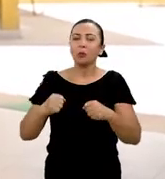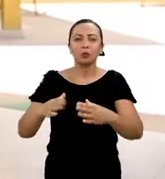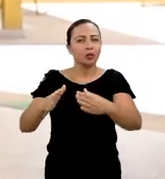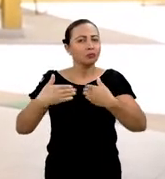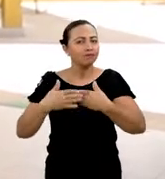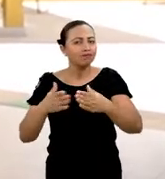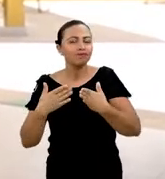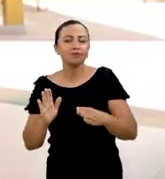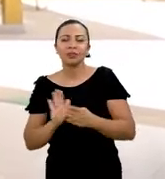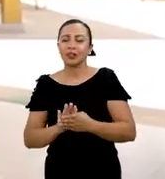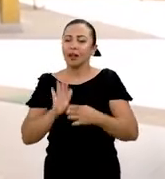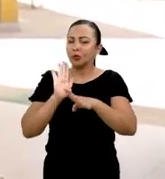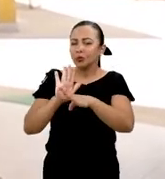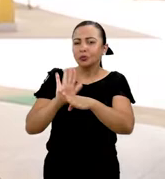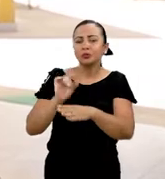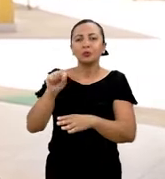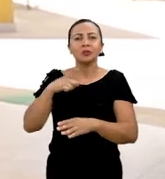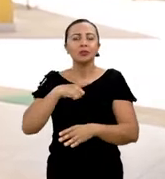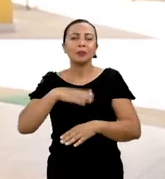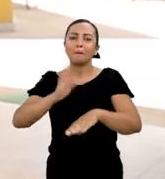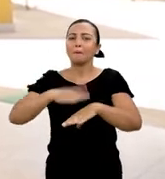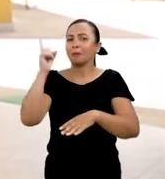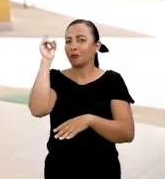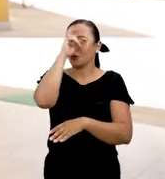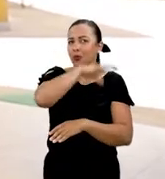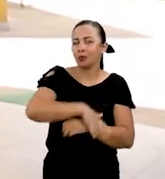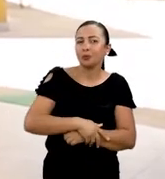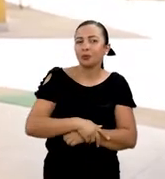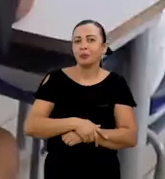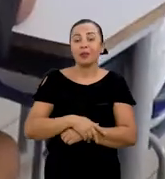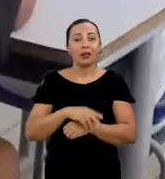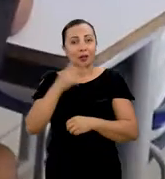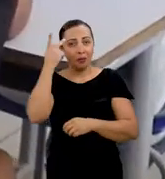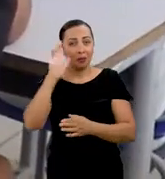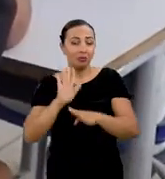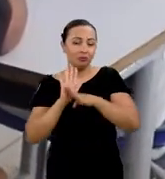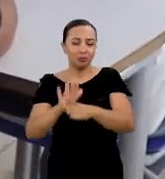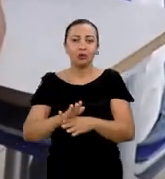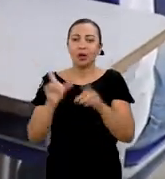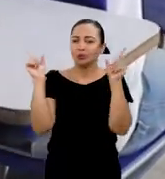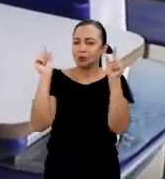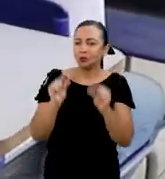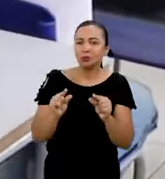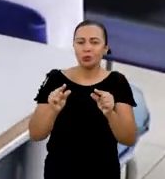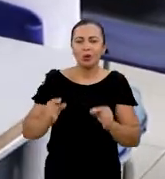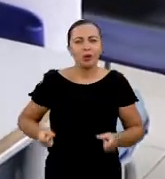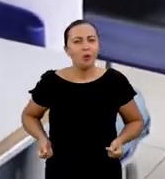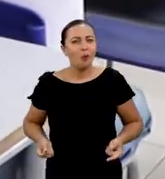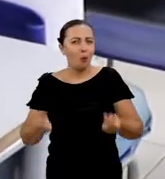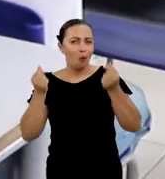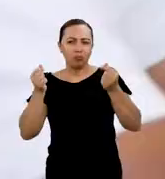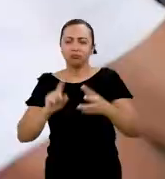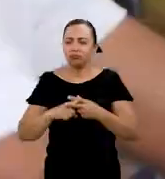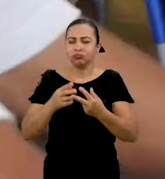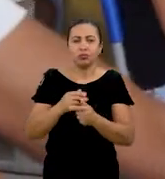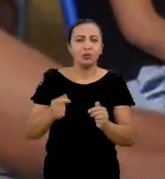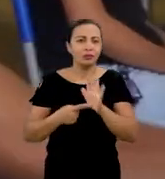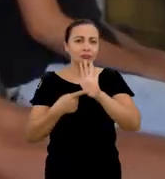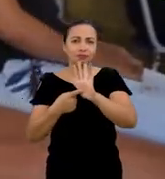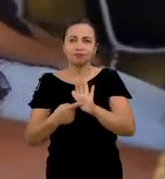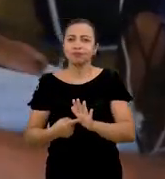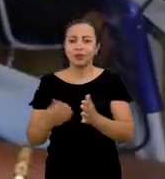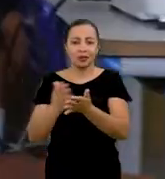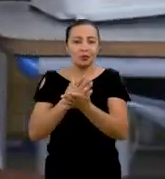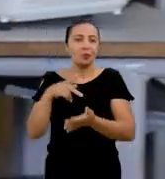possível atender suas demandas e ajudando naqueles que eles têm mais dificuldade na tentativa de ajudar eles a diminuir curso de produção